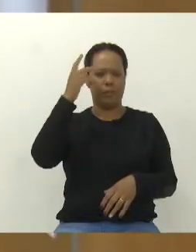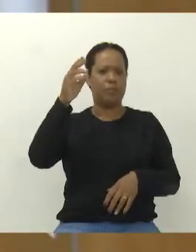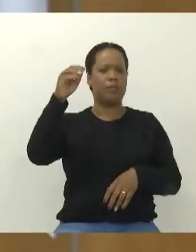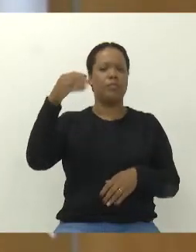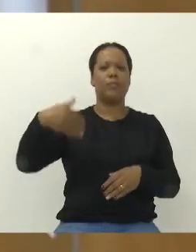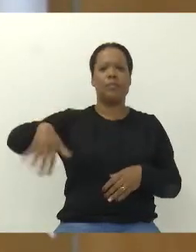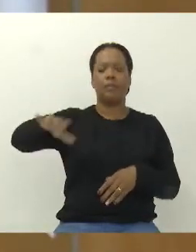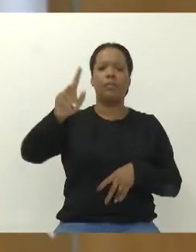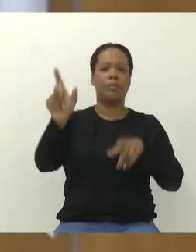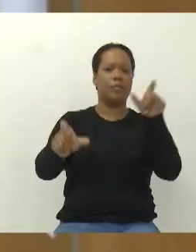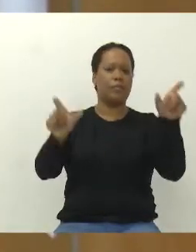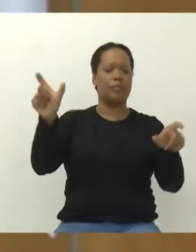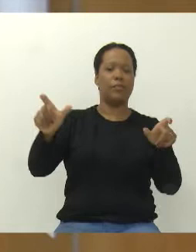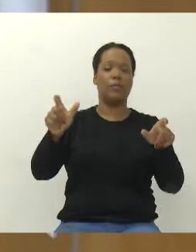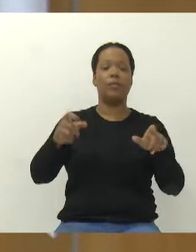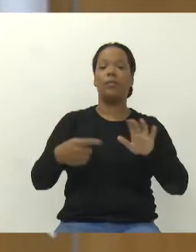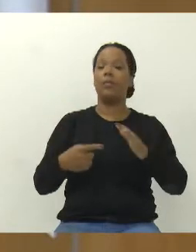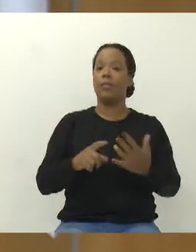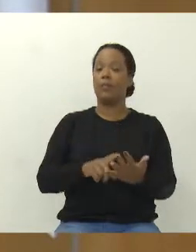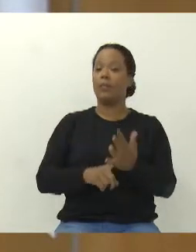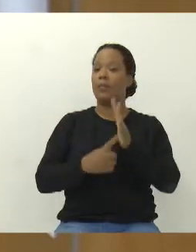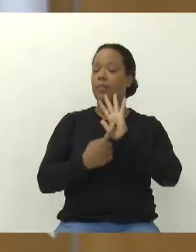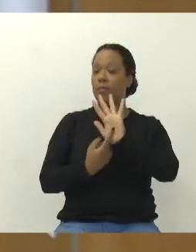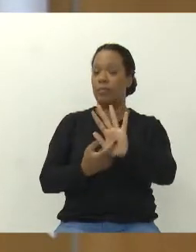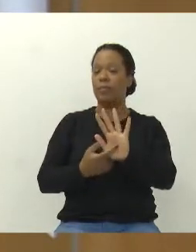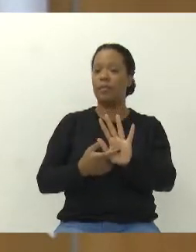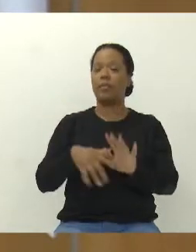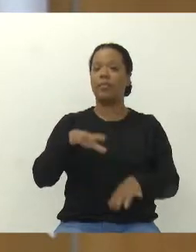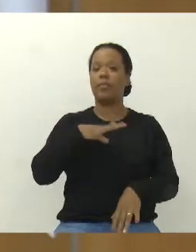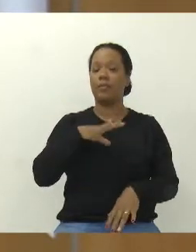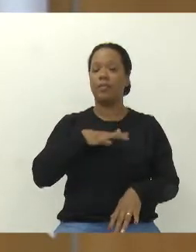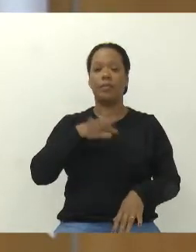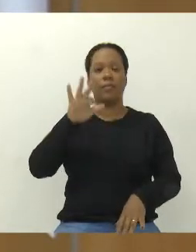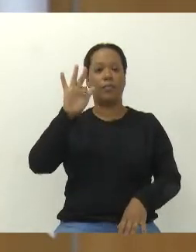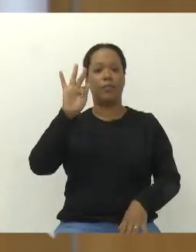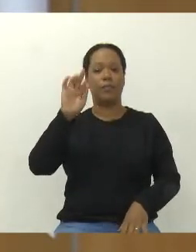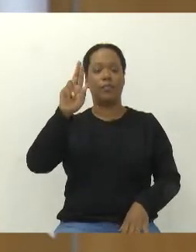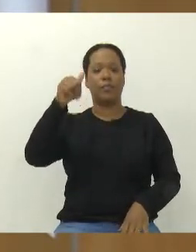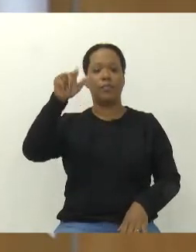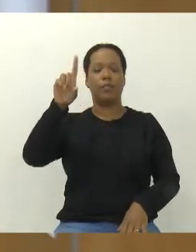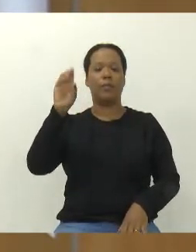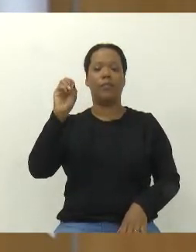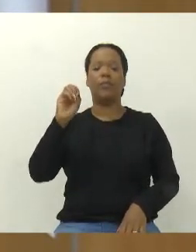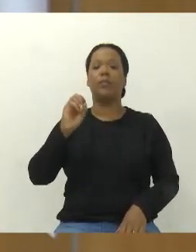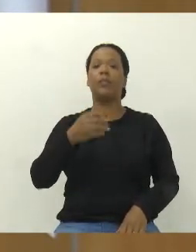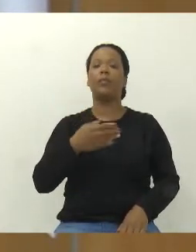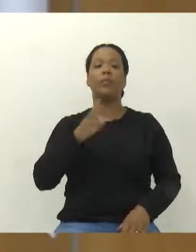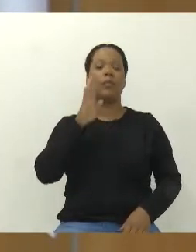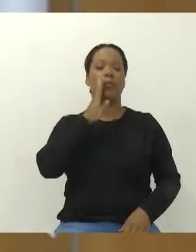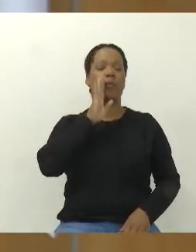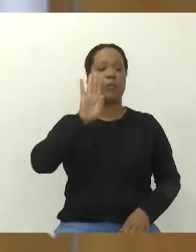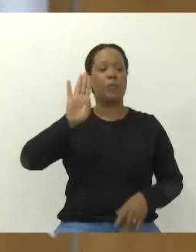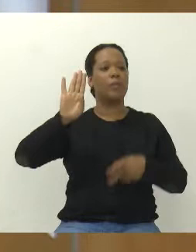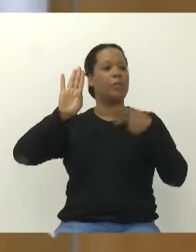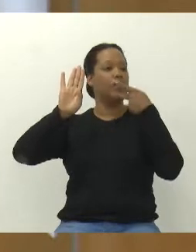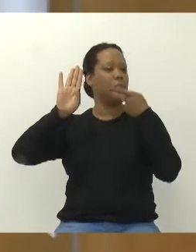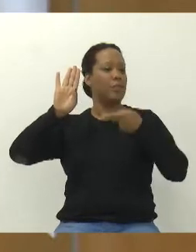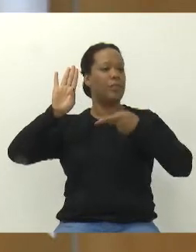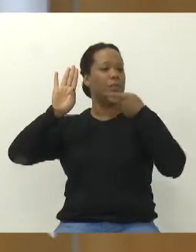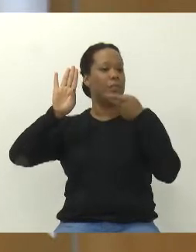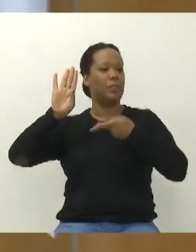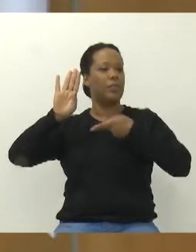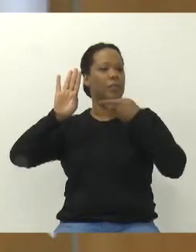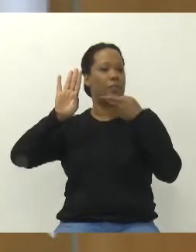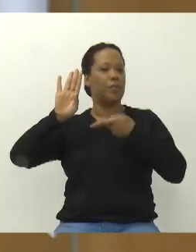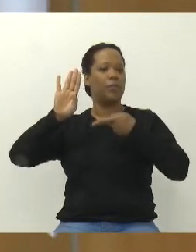nós assumimos perante a cidade. Como bem colocou o Fernando aqui, quando a gente faz o juramento, quando a gente já está como vereador, a gente